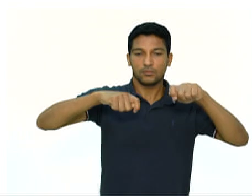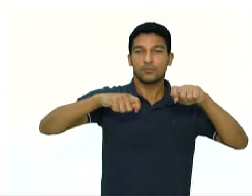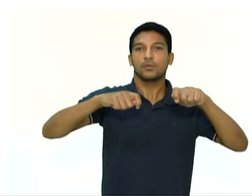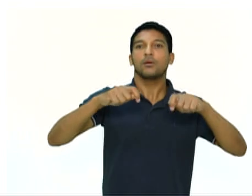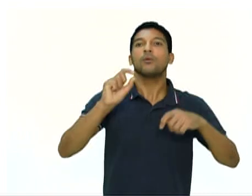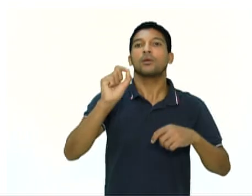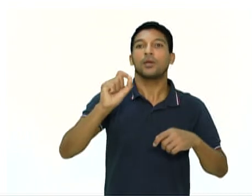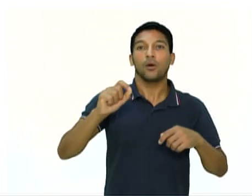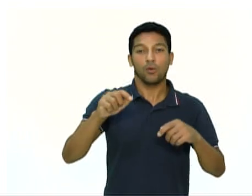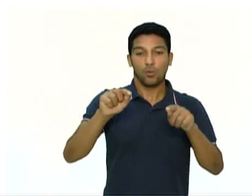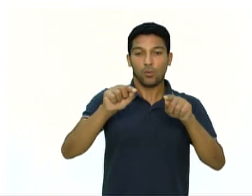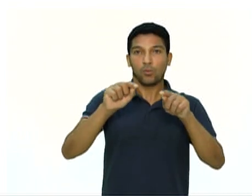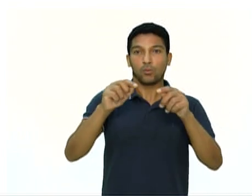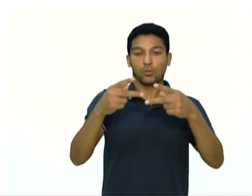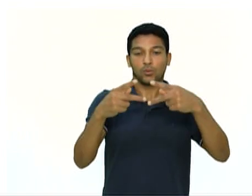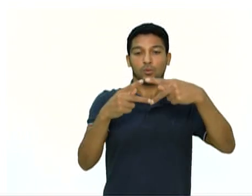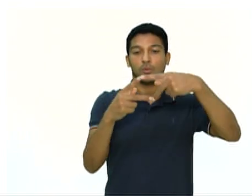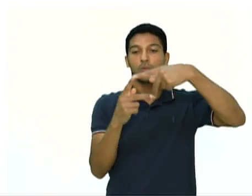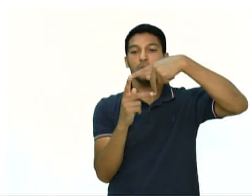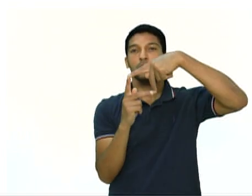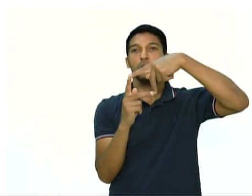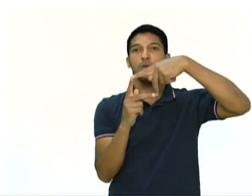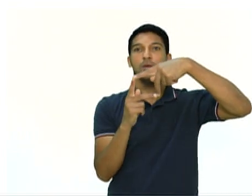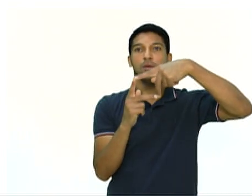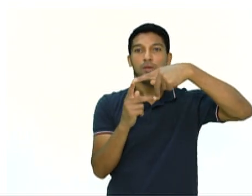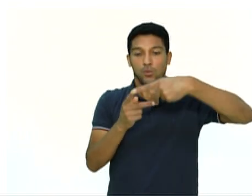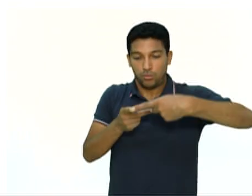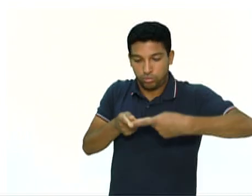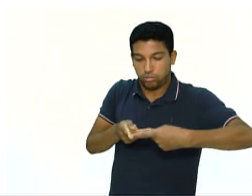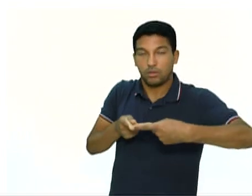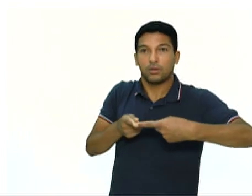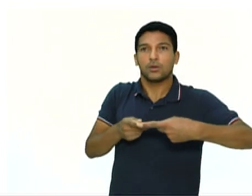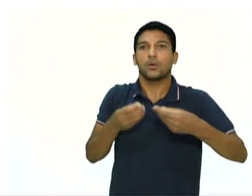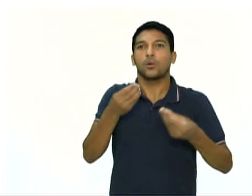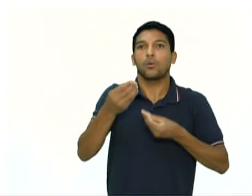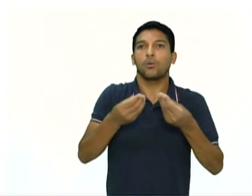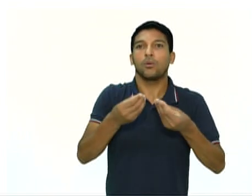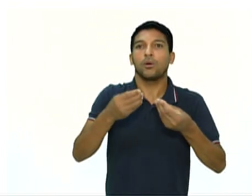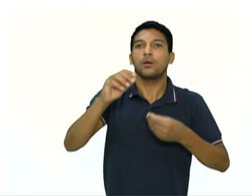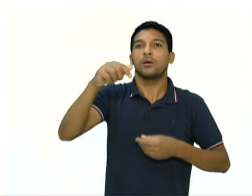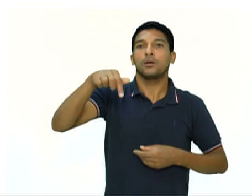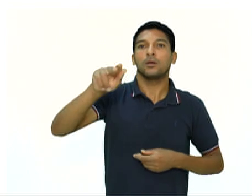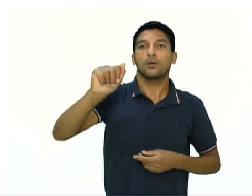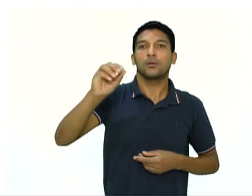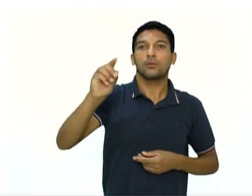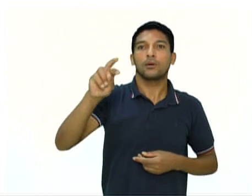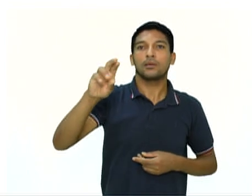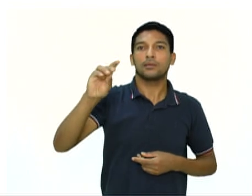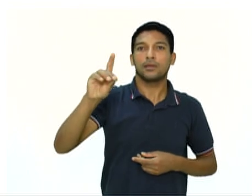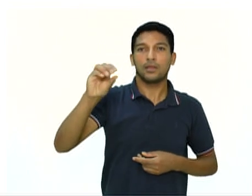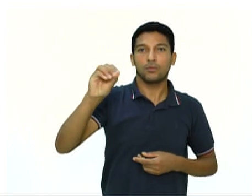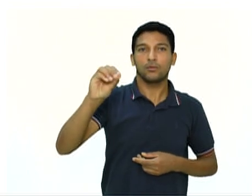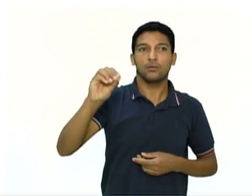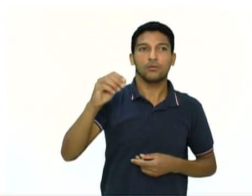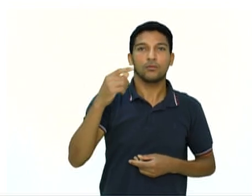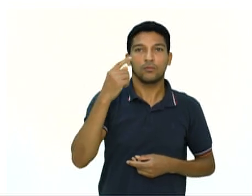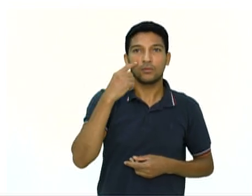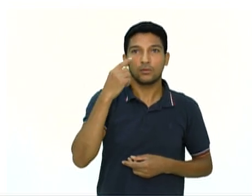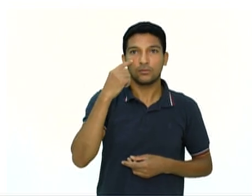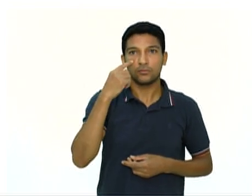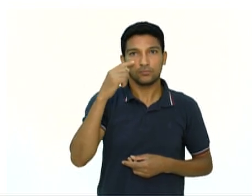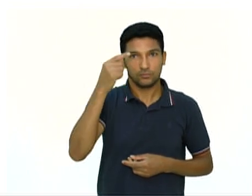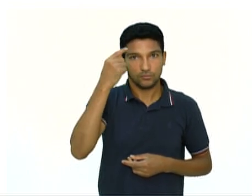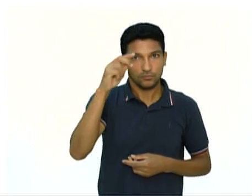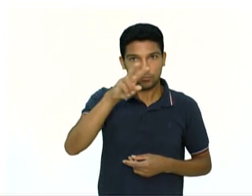projetarmos um quadrado, obtermos um segmento de reta maior que o lado do quadrado. Verdadeiro ou falso? Pensa